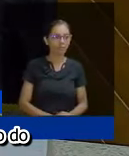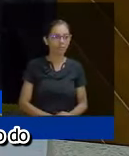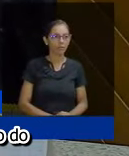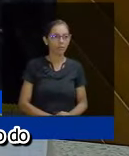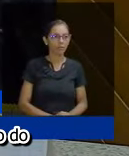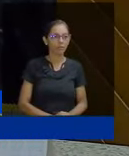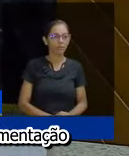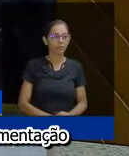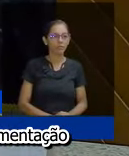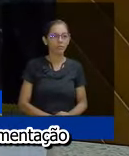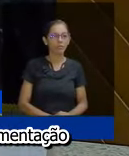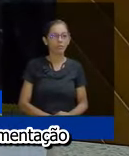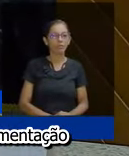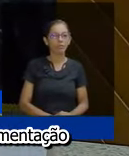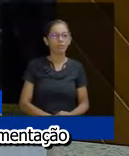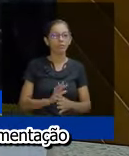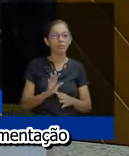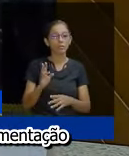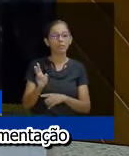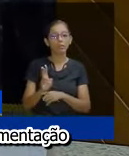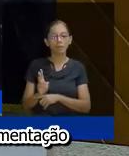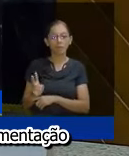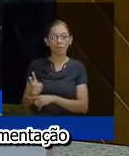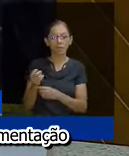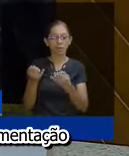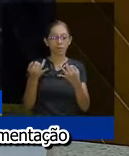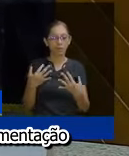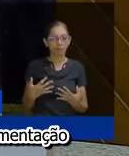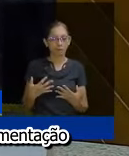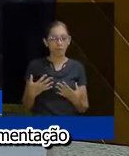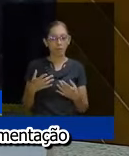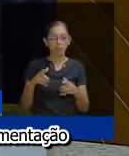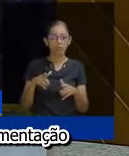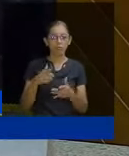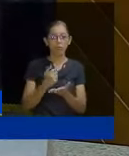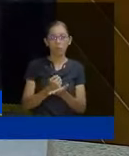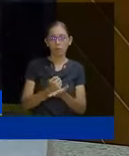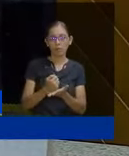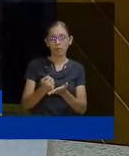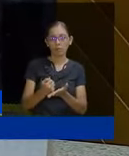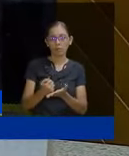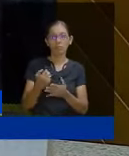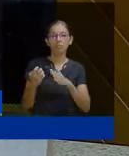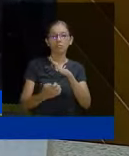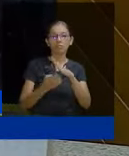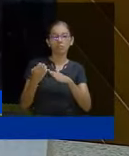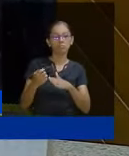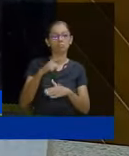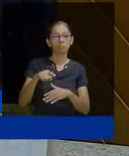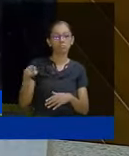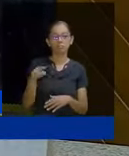cancelamento do contrato firmado com a empresa. E, analisando a documentação encaminhada, relatório